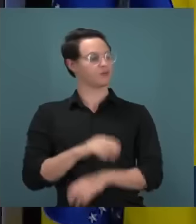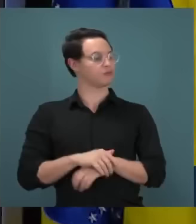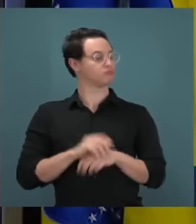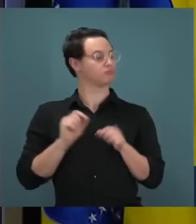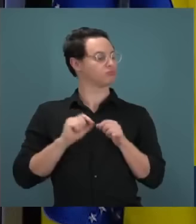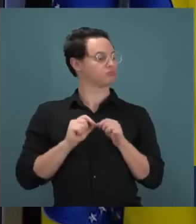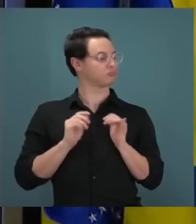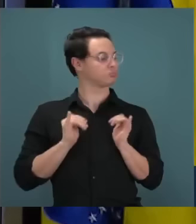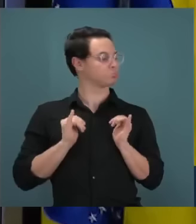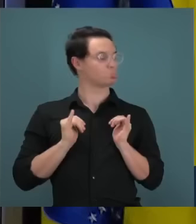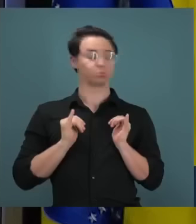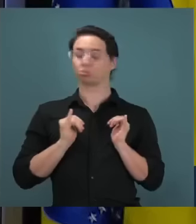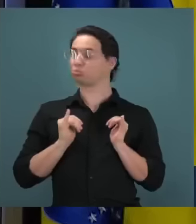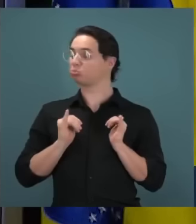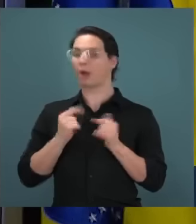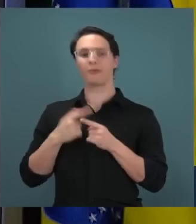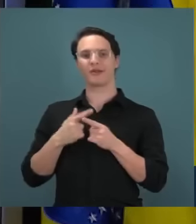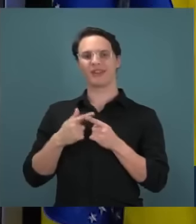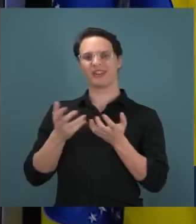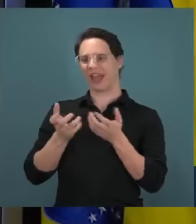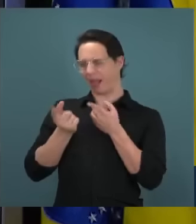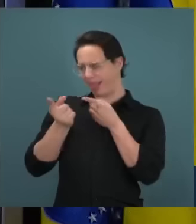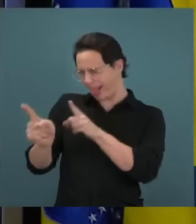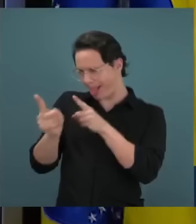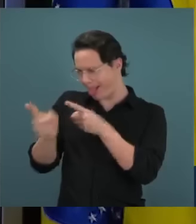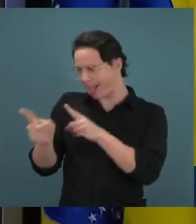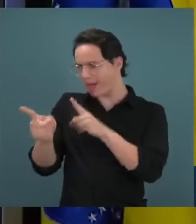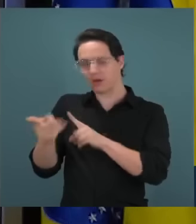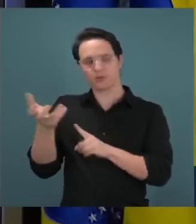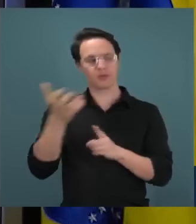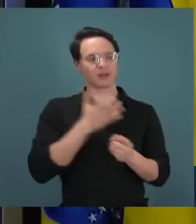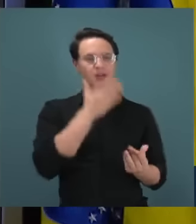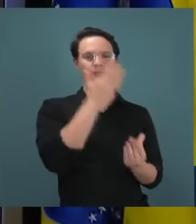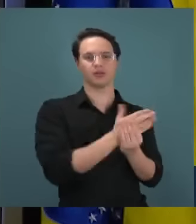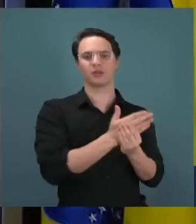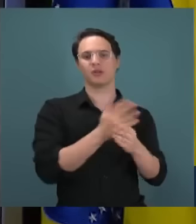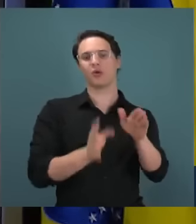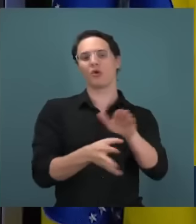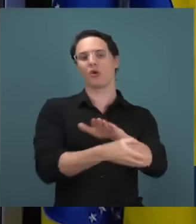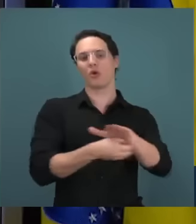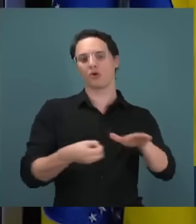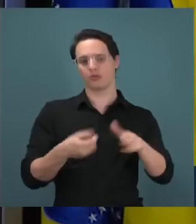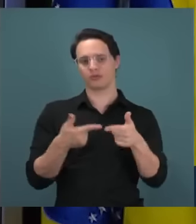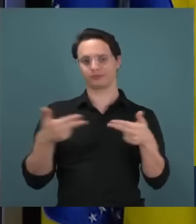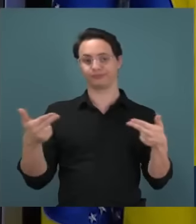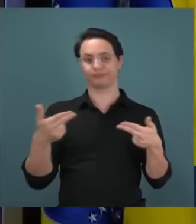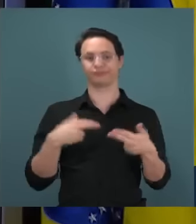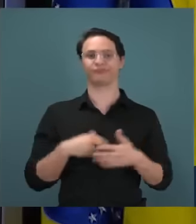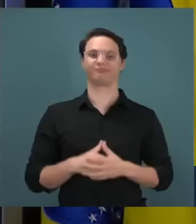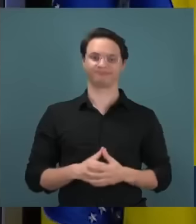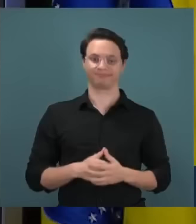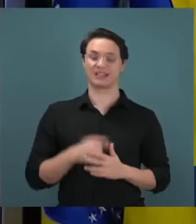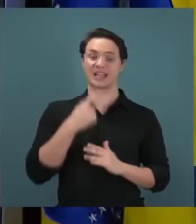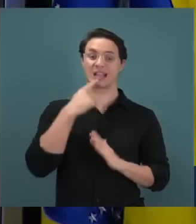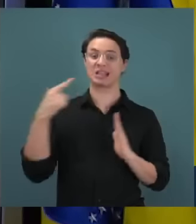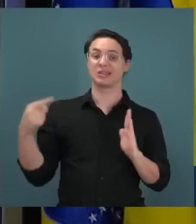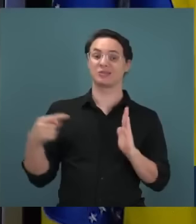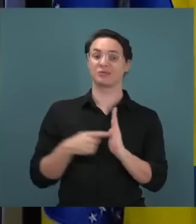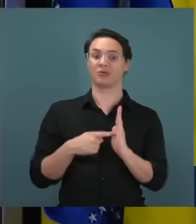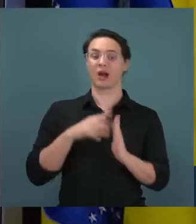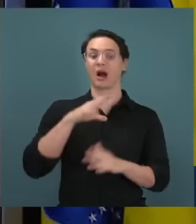perseguição ao acatar ações penais pelo simples uso democrático da palavra para denunciar os abusos do governo